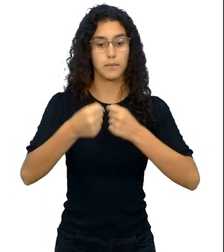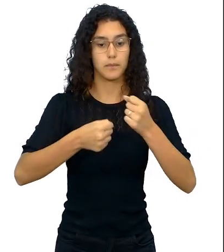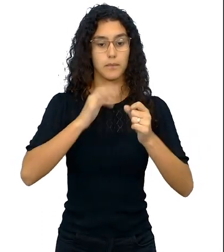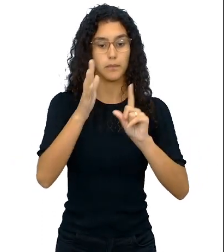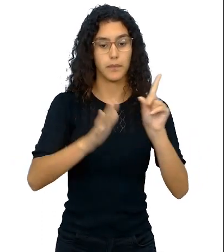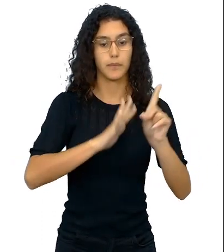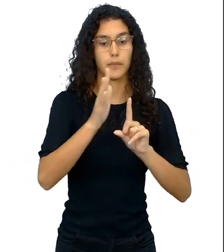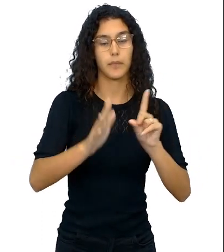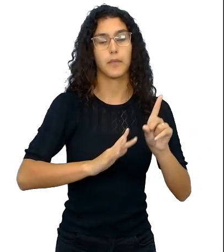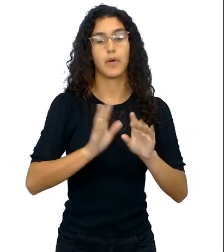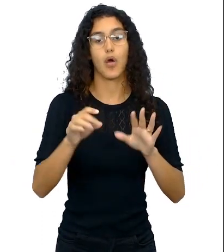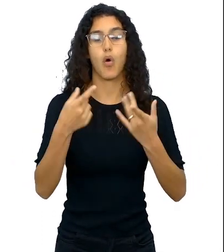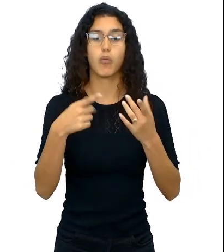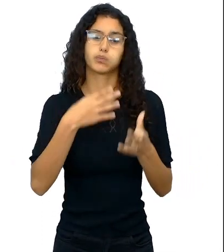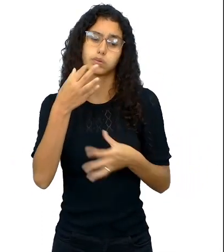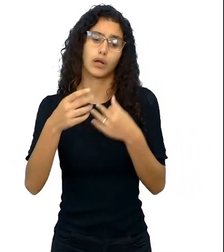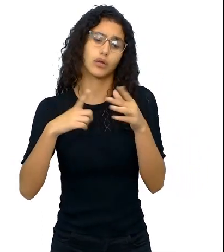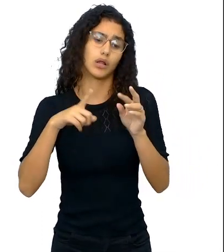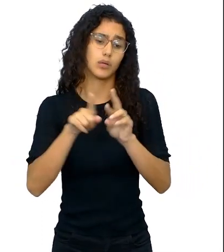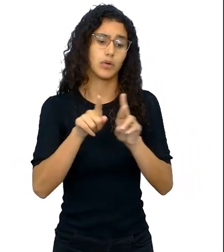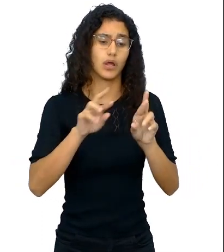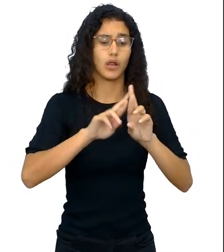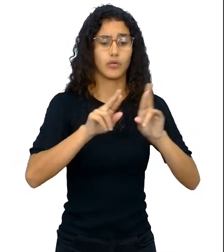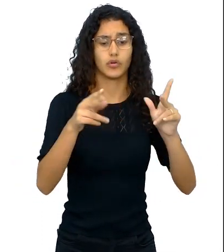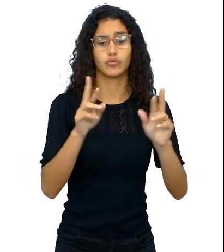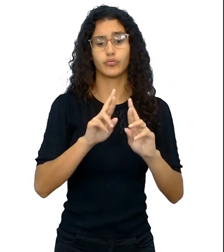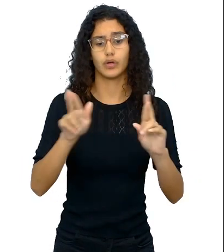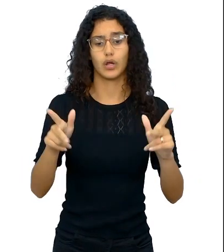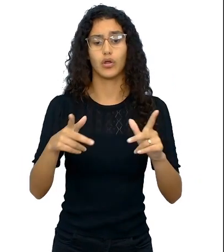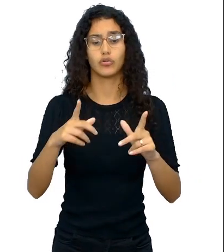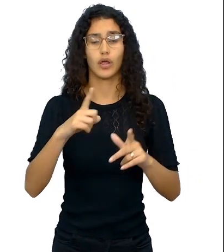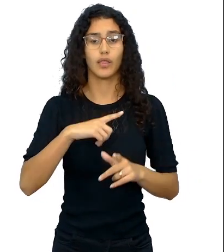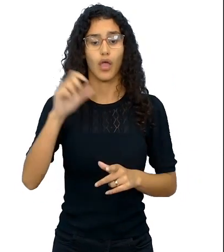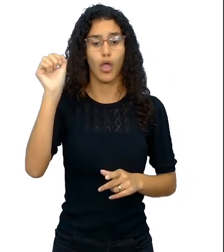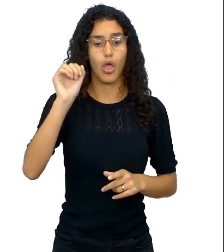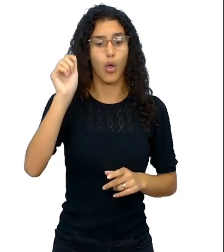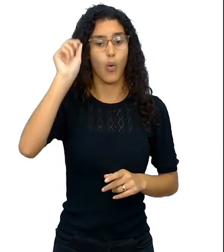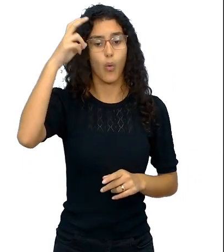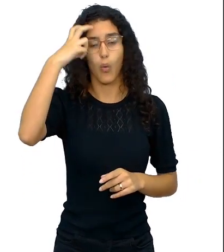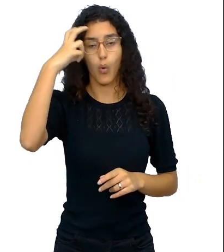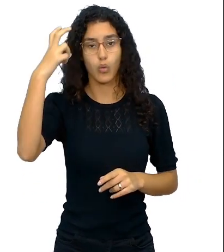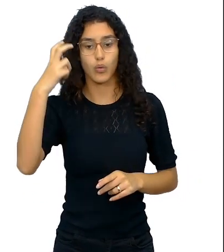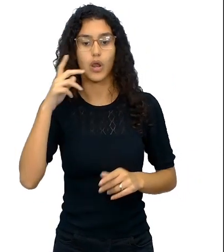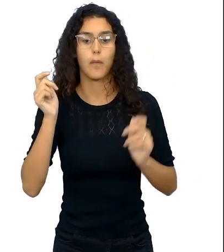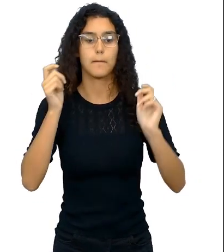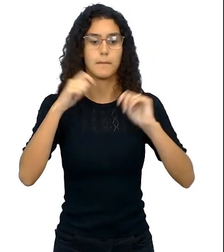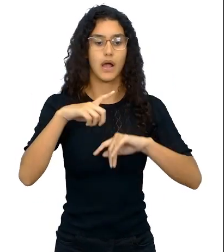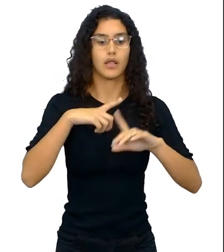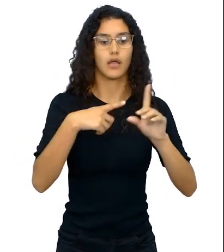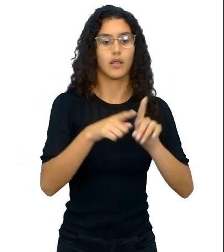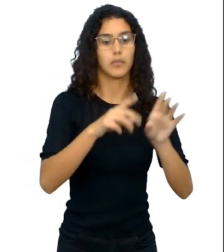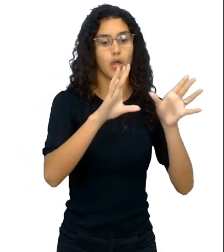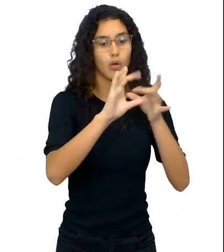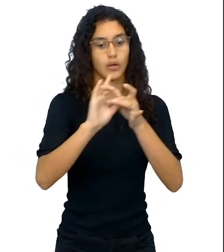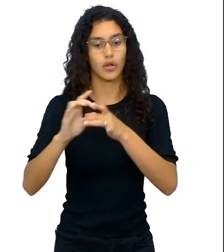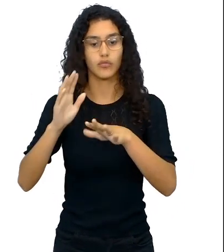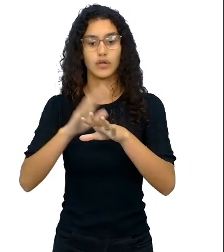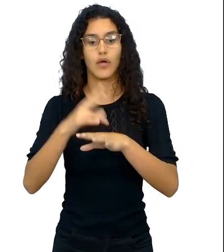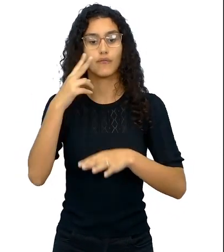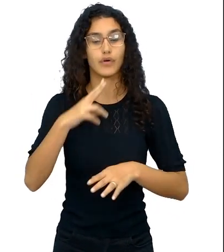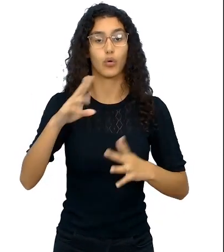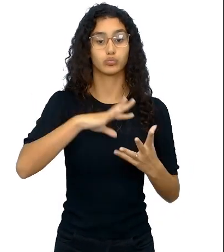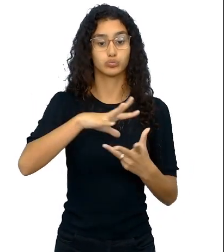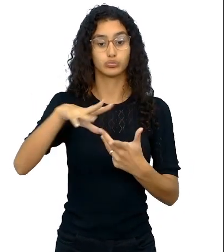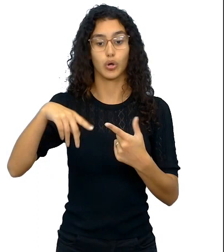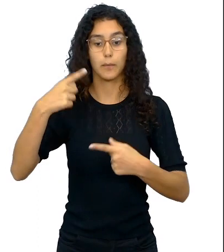discursivos, ou outros critérios relacionados a diferentes matrizes culturais, considerando o contexto de produção, visões